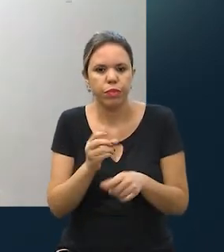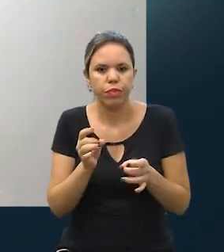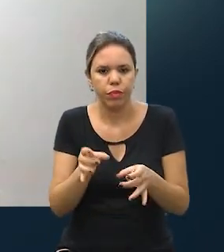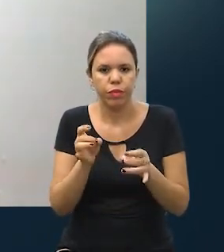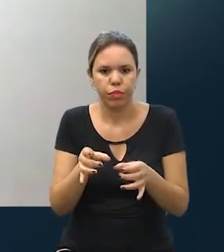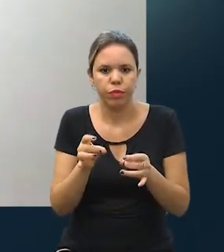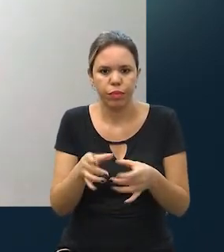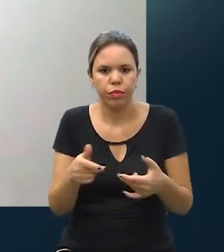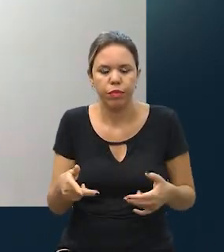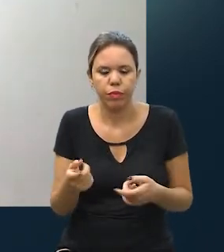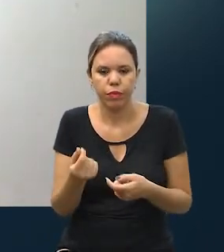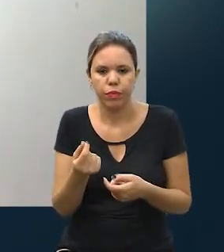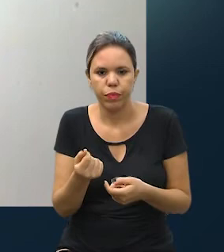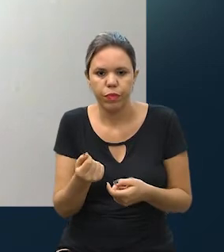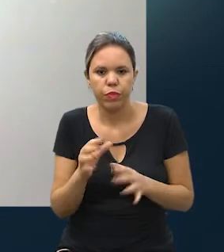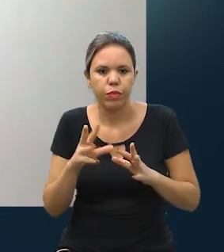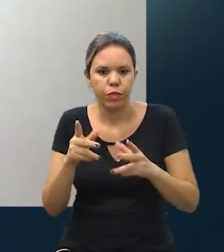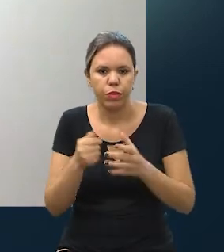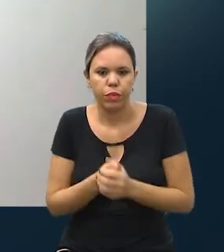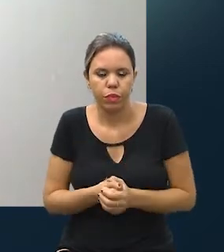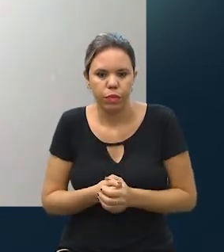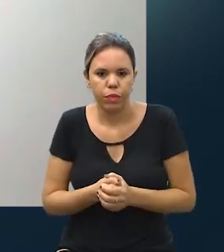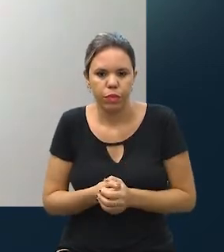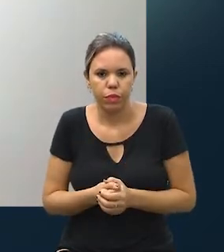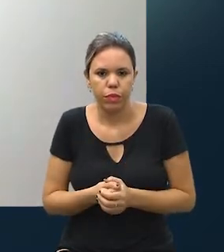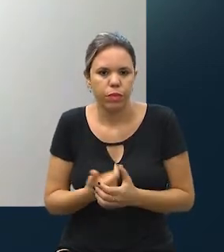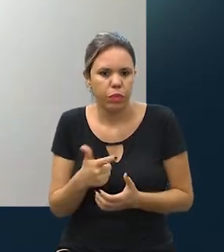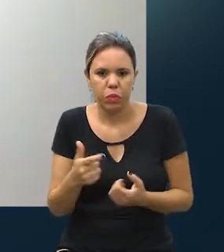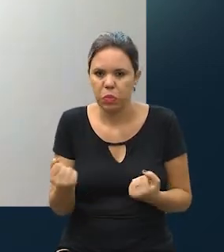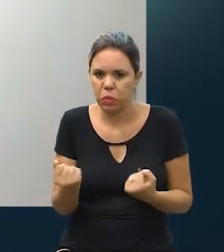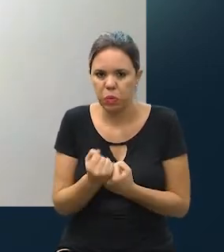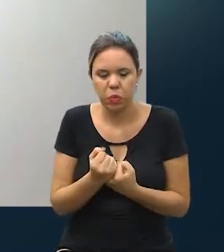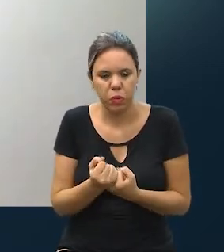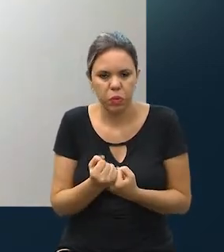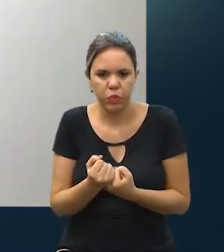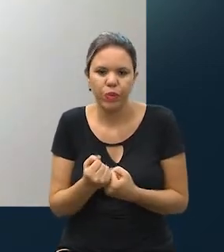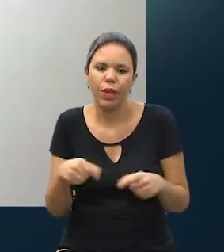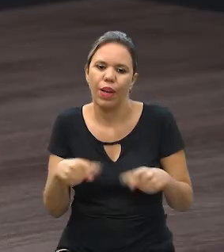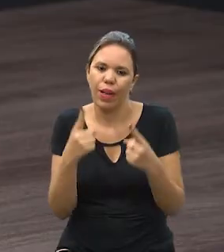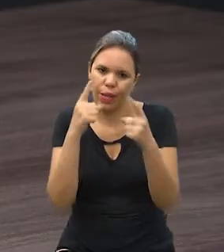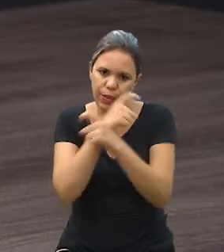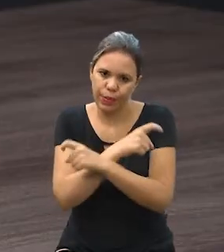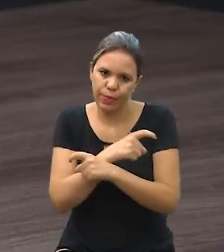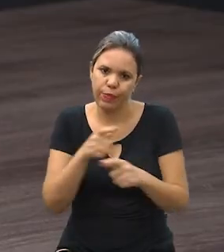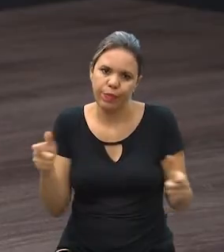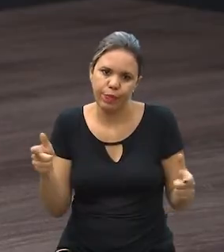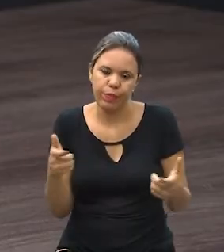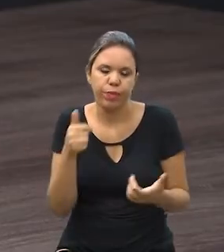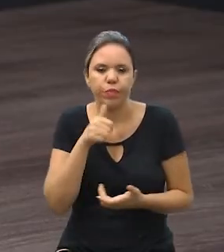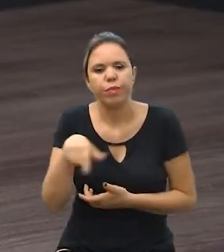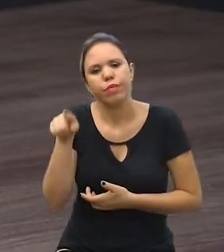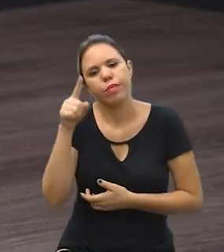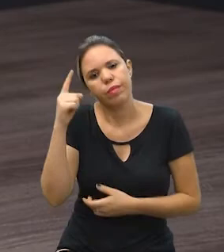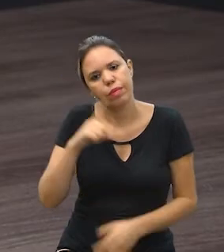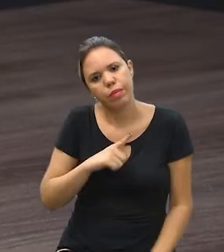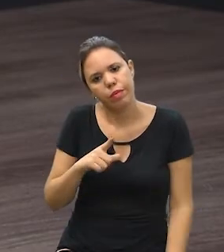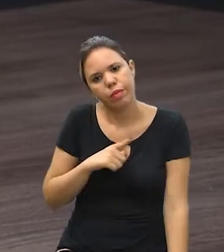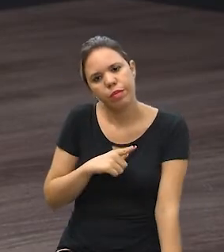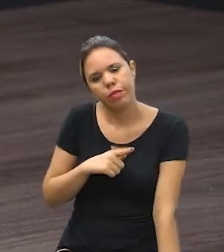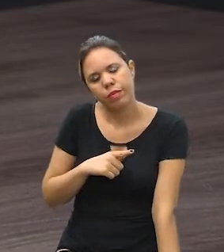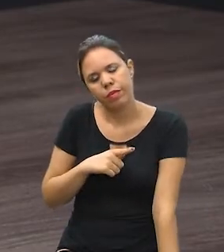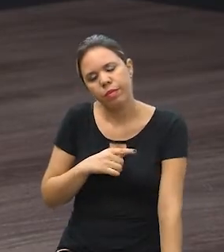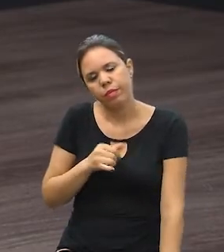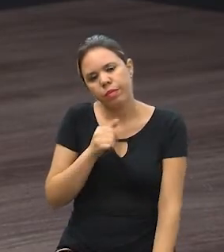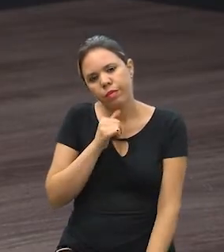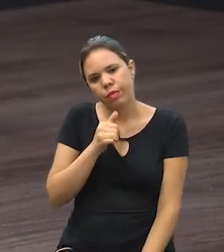cuidando do financeiro, cuidando de tudo, e sem muito apoio, é um desafio enorme, né? E essa mulher, ela tem que também,